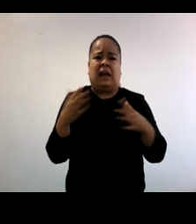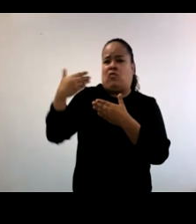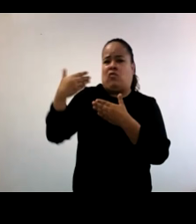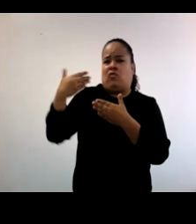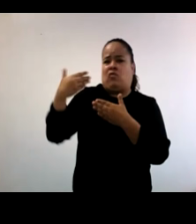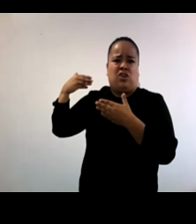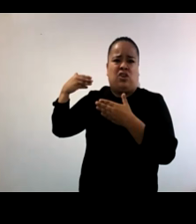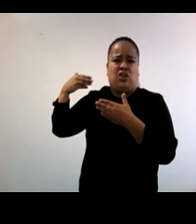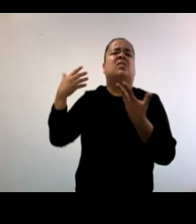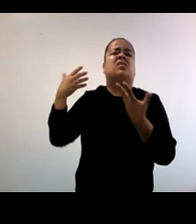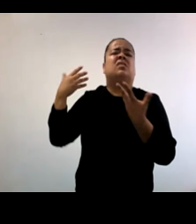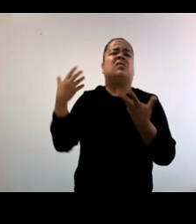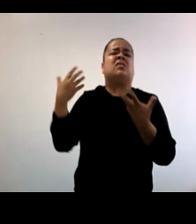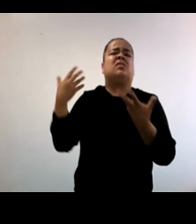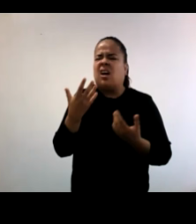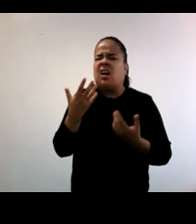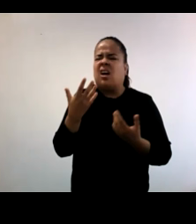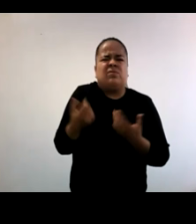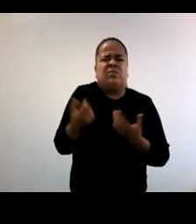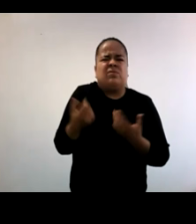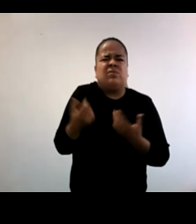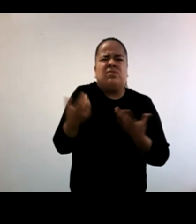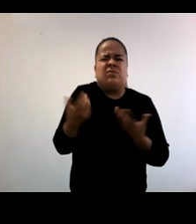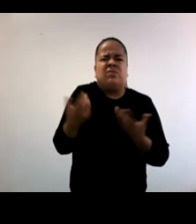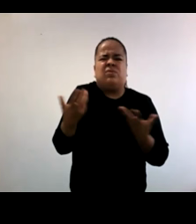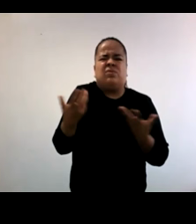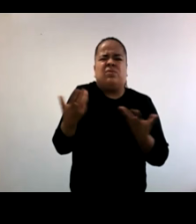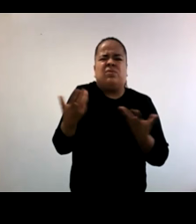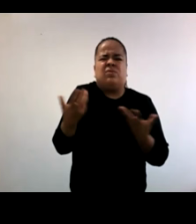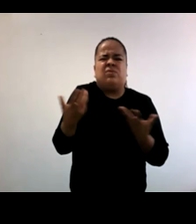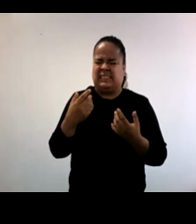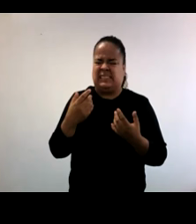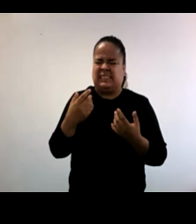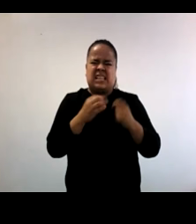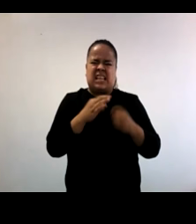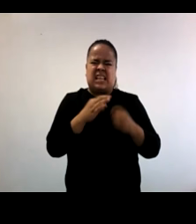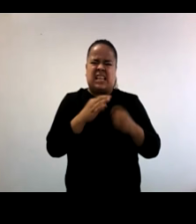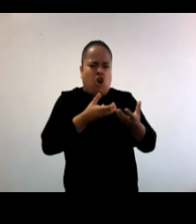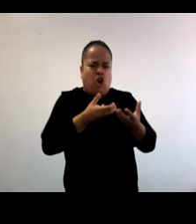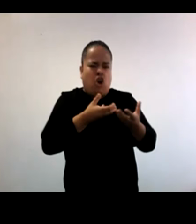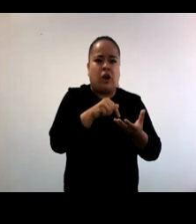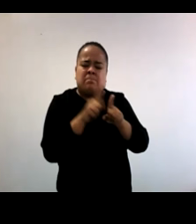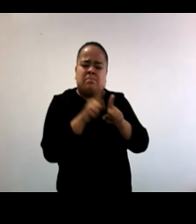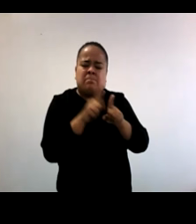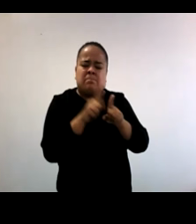com infecções em roedores, encontraram infecções em mamíferos pequenos.